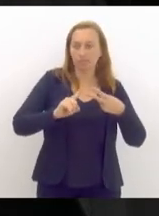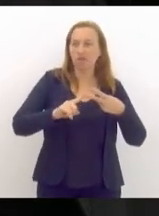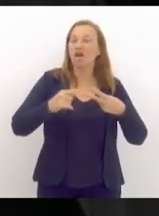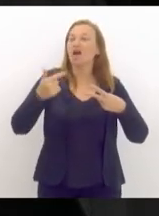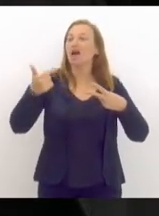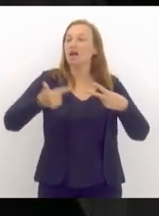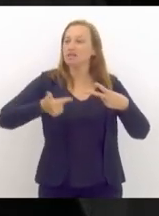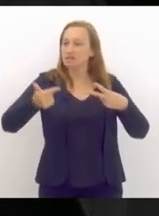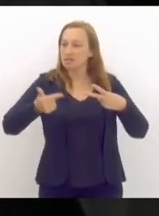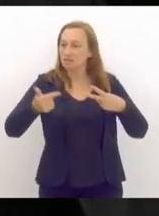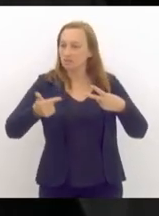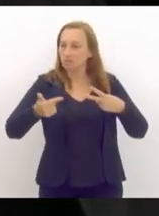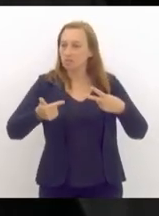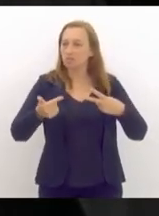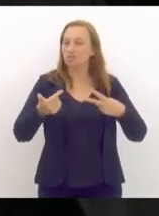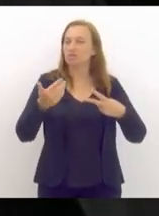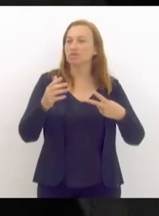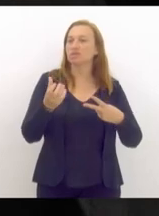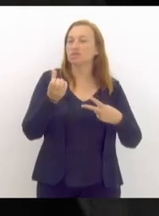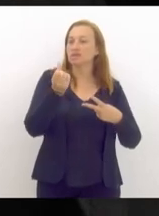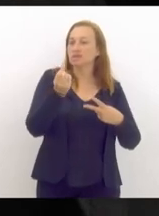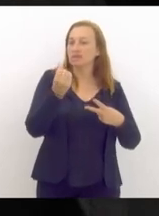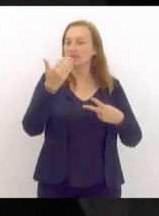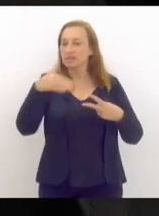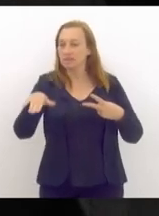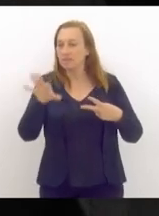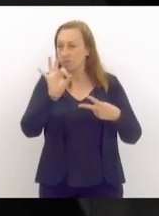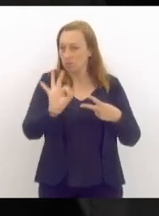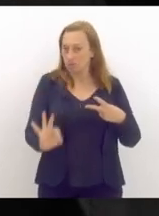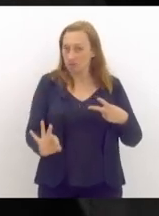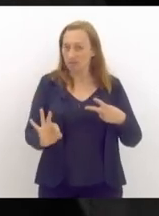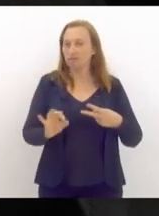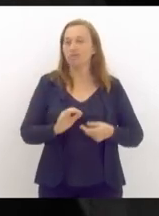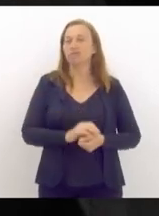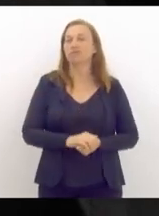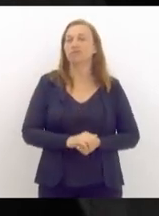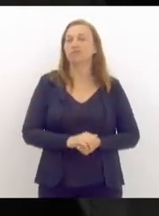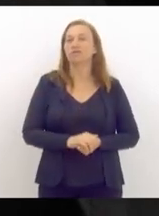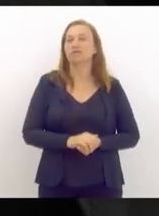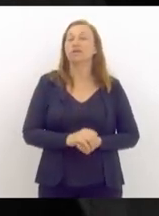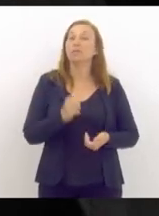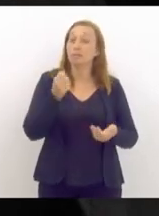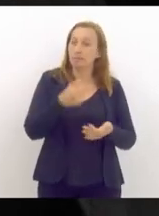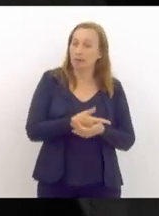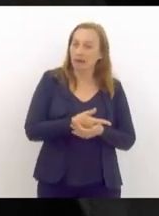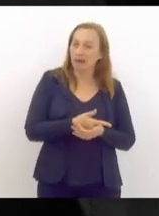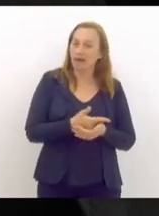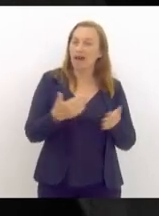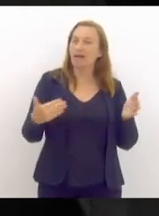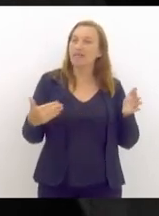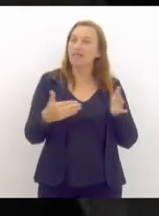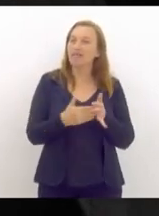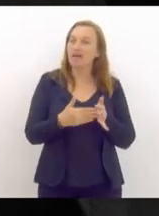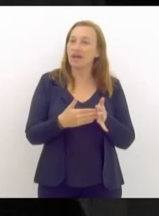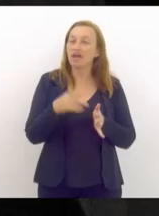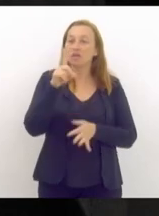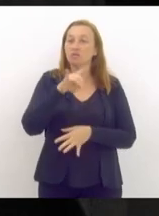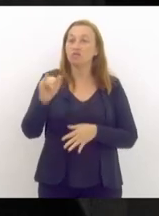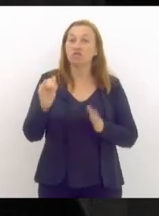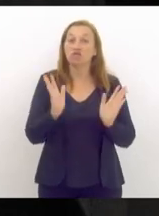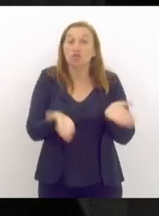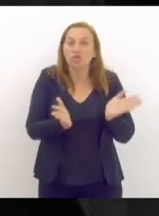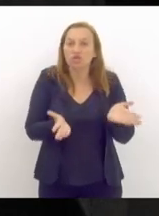de aproximadamente 6,5%, seria paga até o dia de